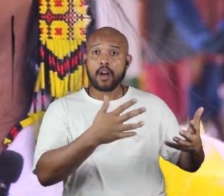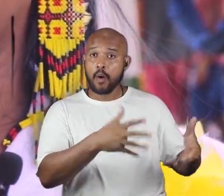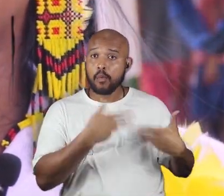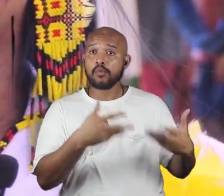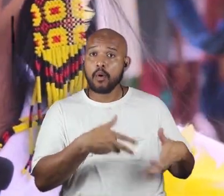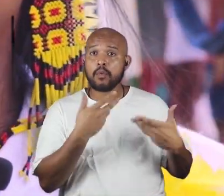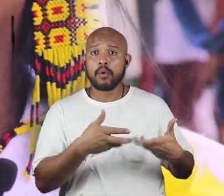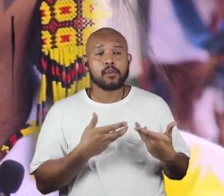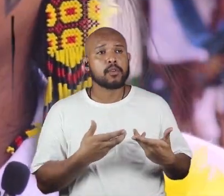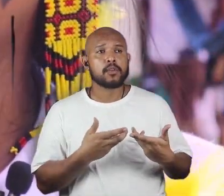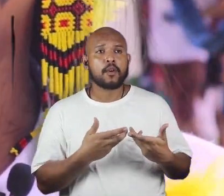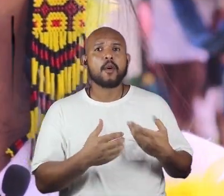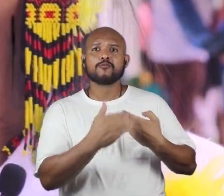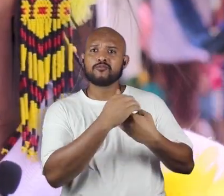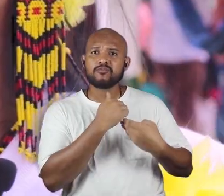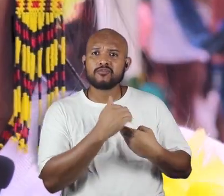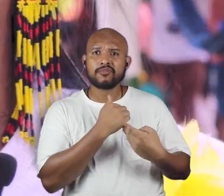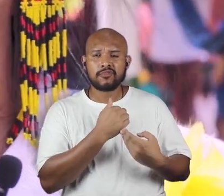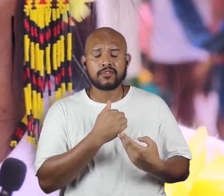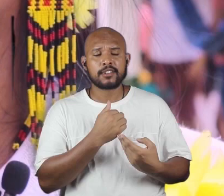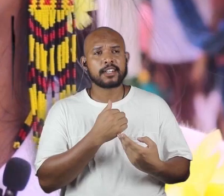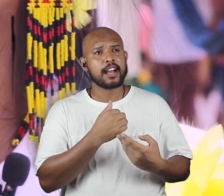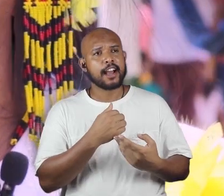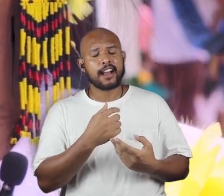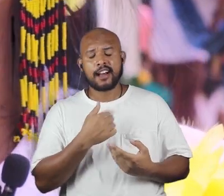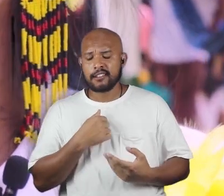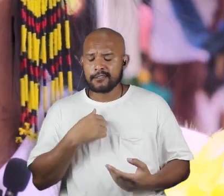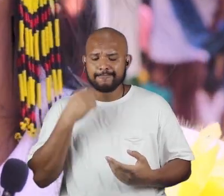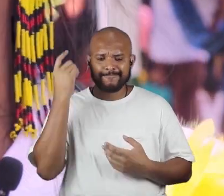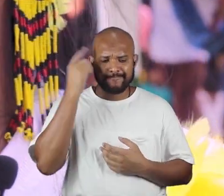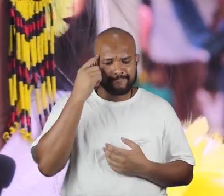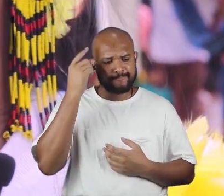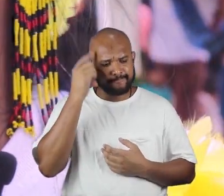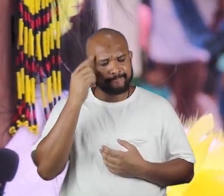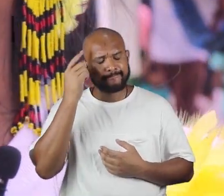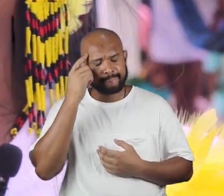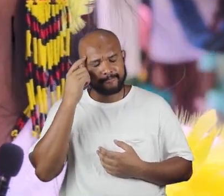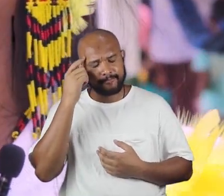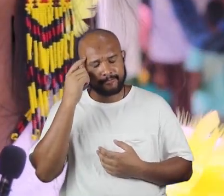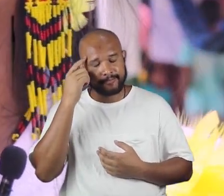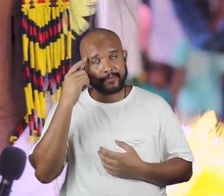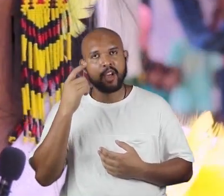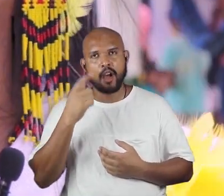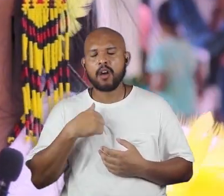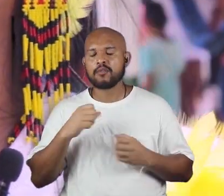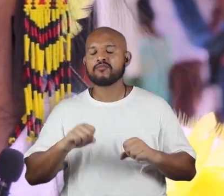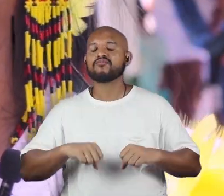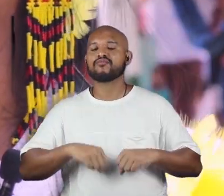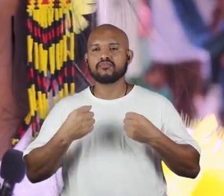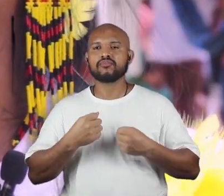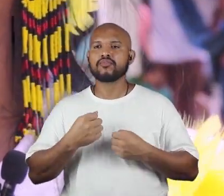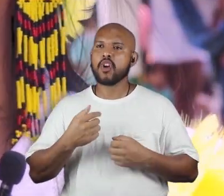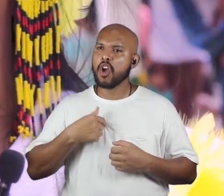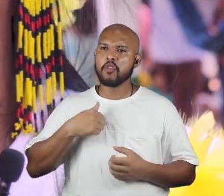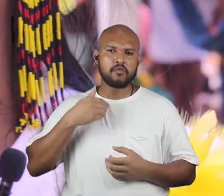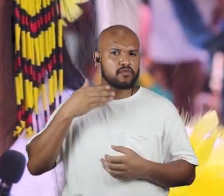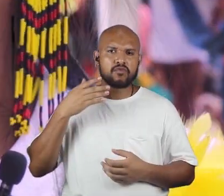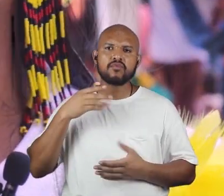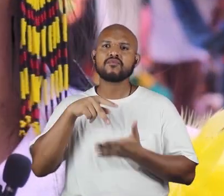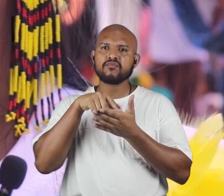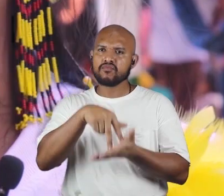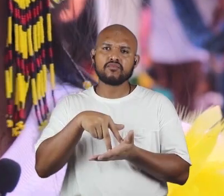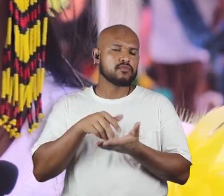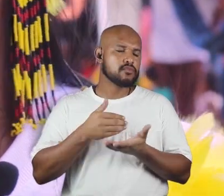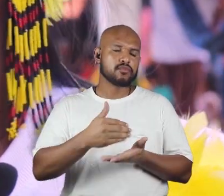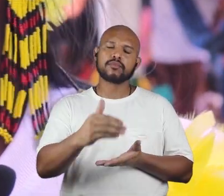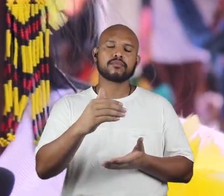tudo, aí eles me deram bastante força, muito conselho, bastante conselho. Então eu estou lá dentro e vou